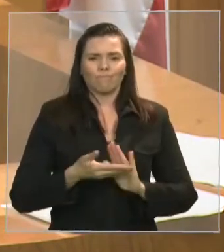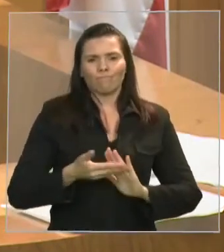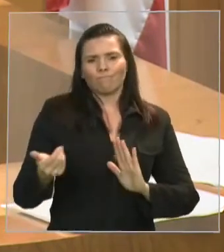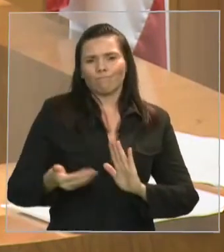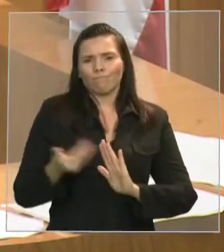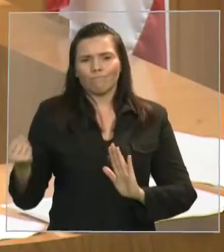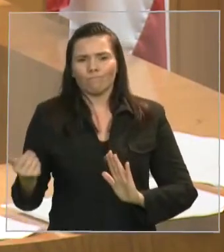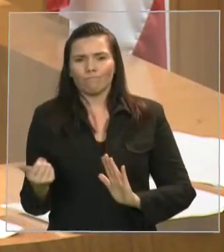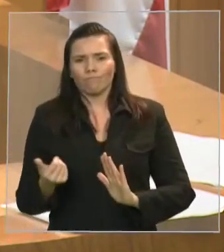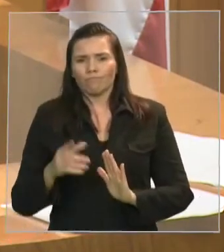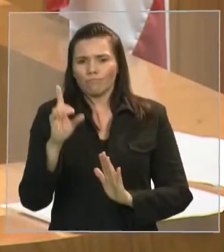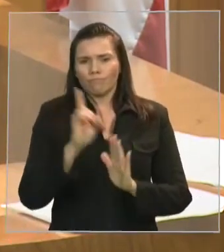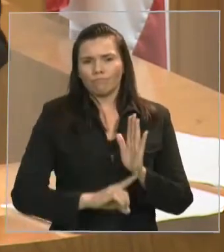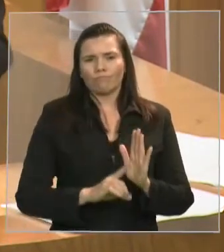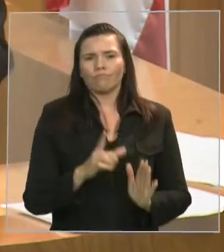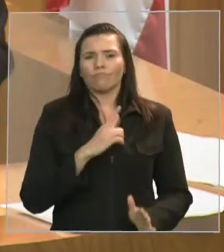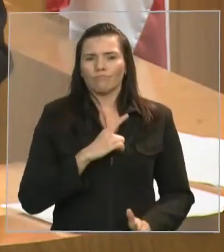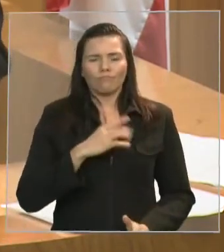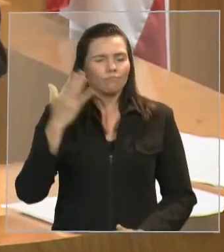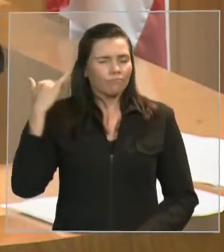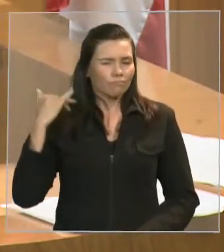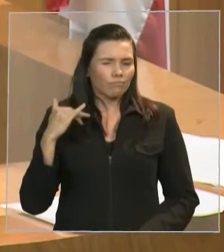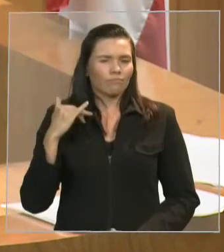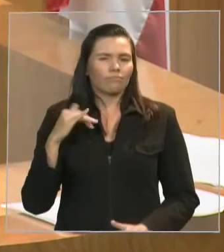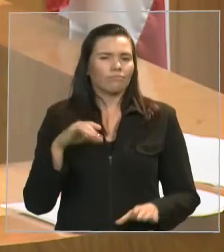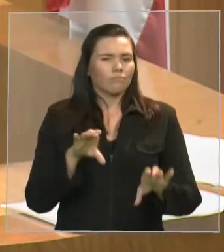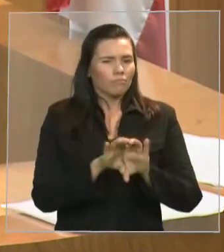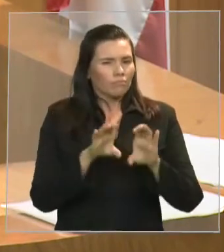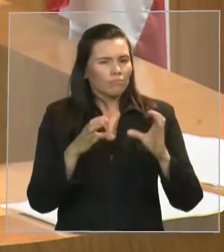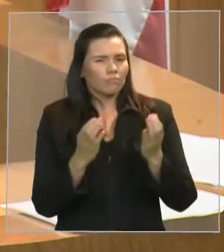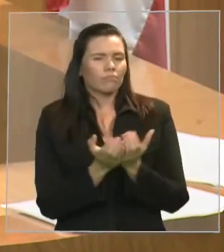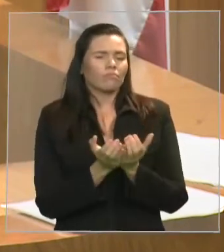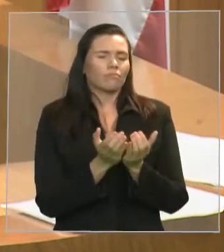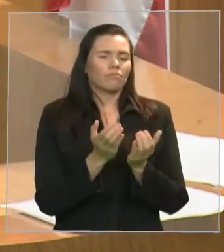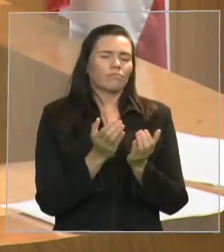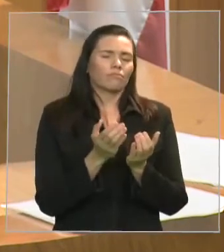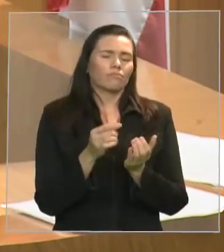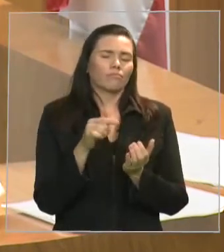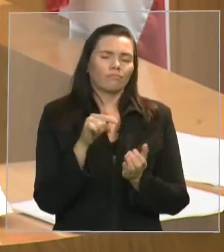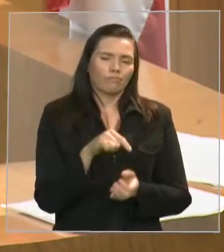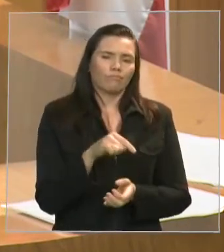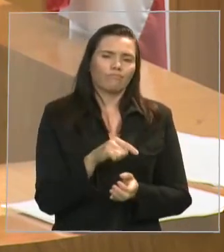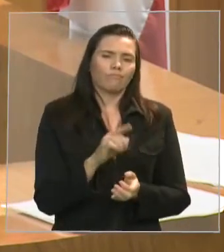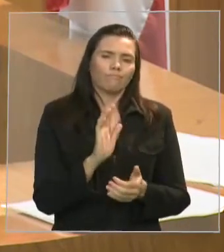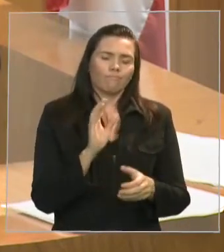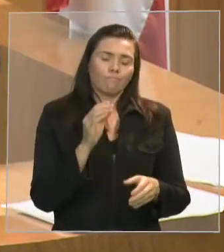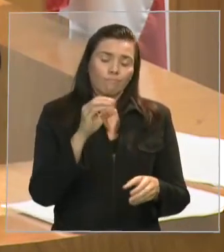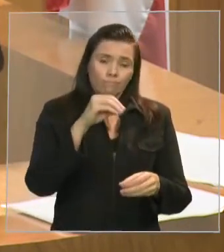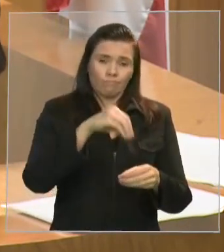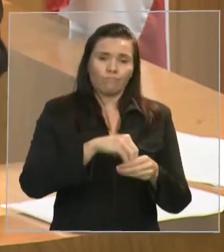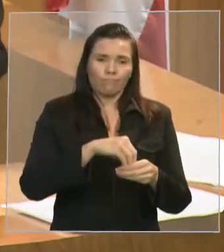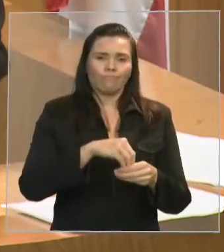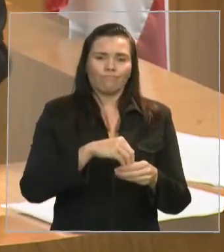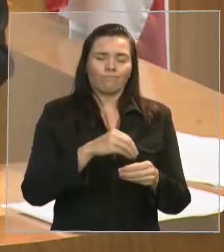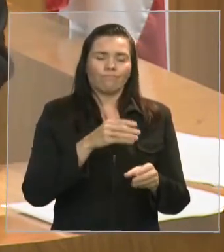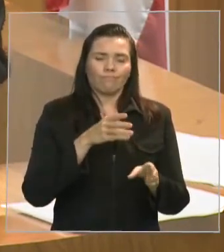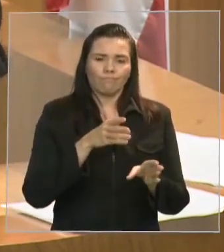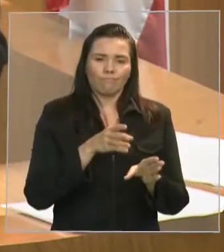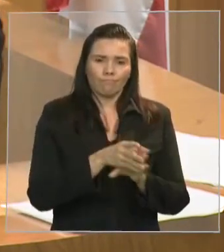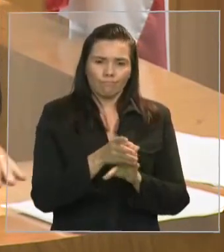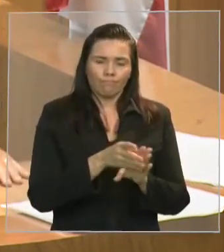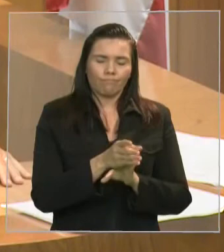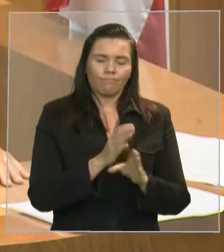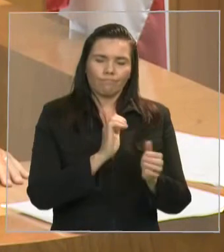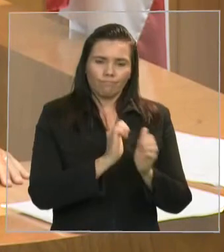senhores, acredito que esta Casa, a Assembleia Legislativa do Estado do Maranhão, não servirá de coveiro